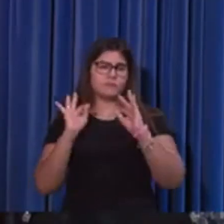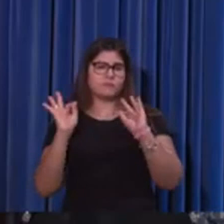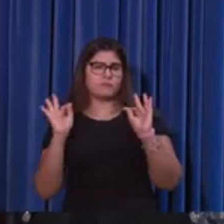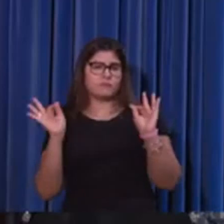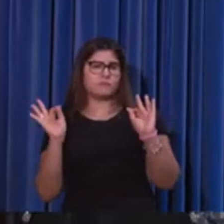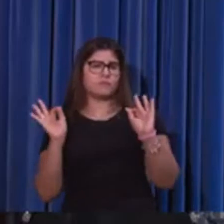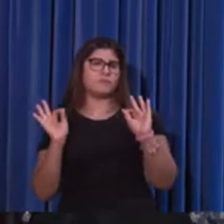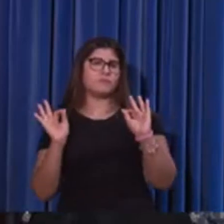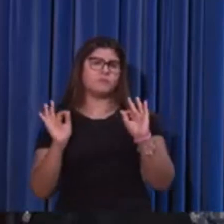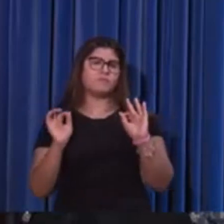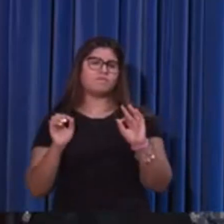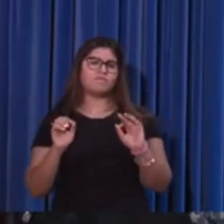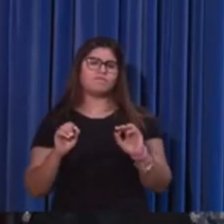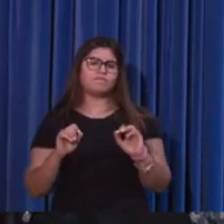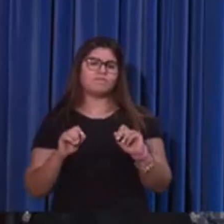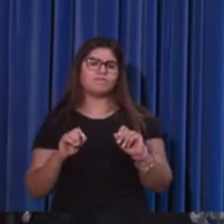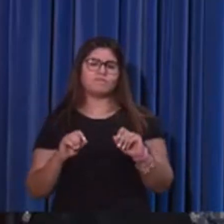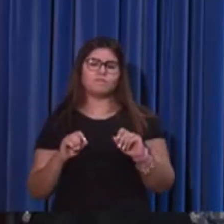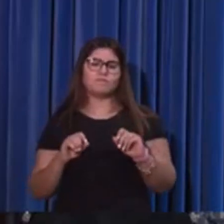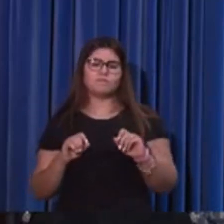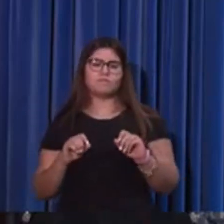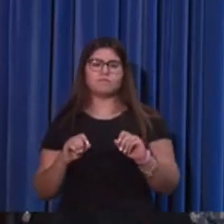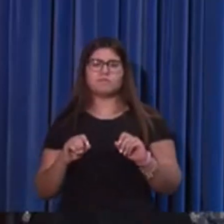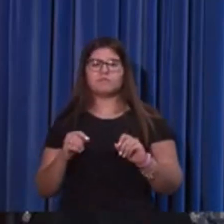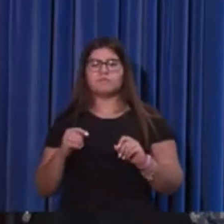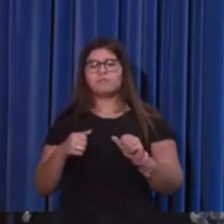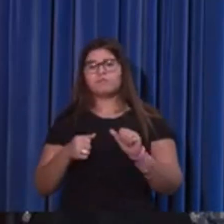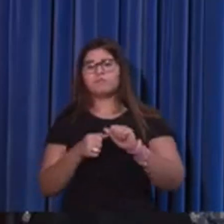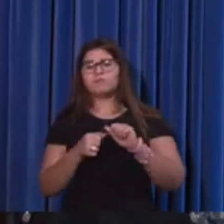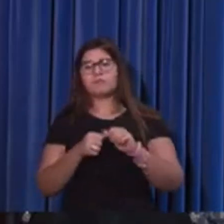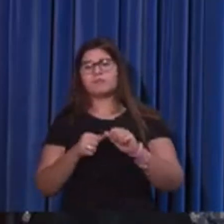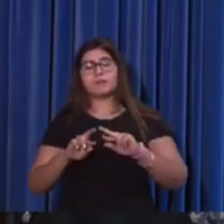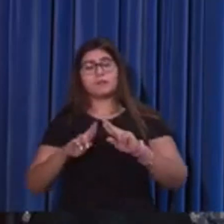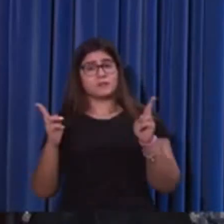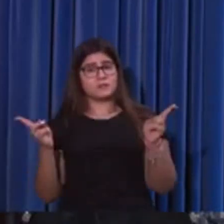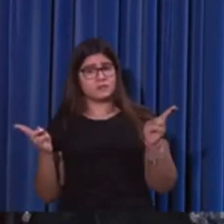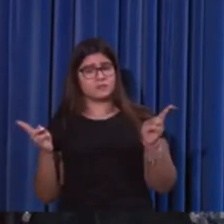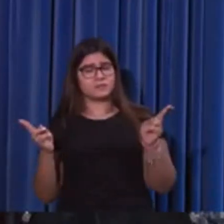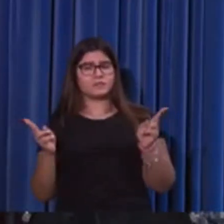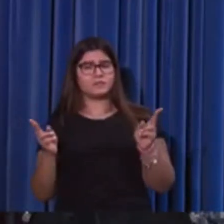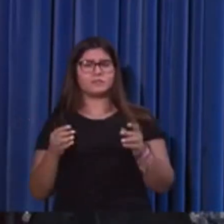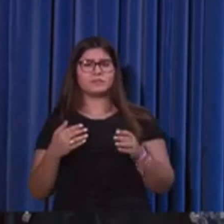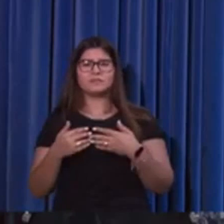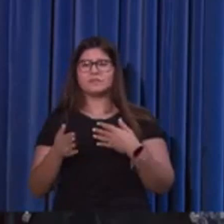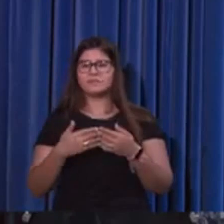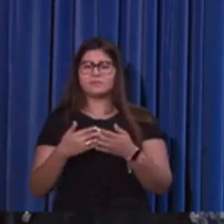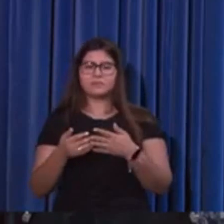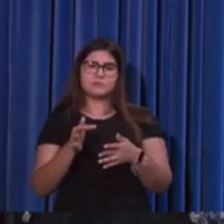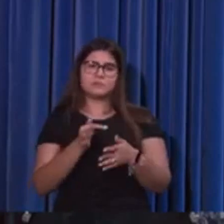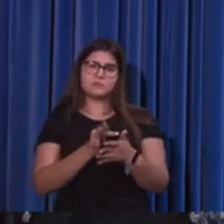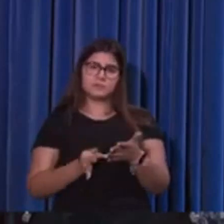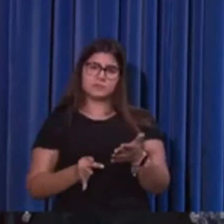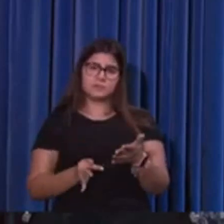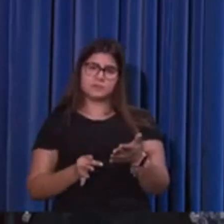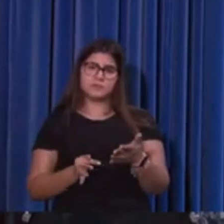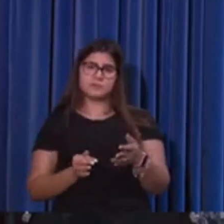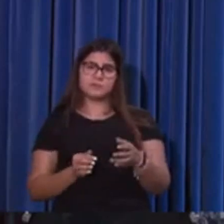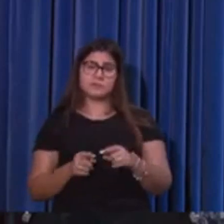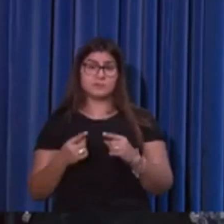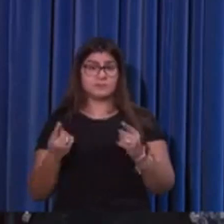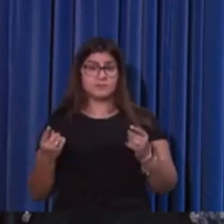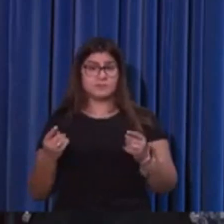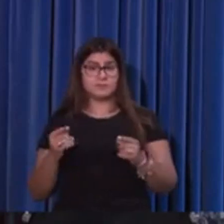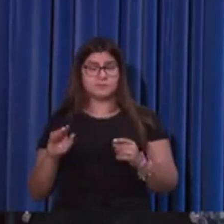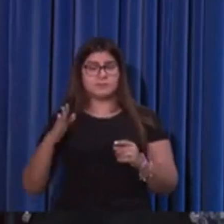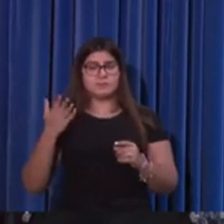simplesmente não fazer nenhuma diferença para nós, qualquer outro texto. Mas quando a gente sabe que alguém está